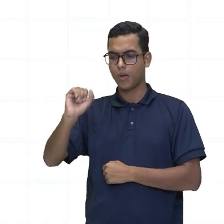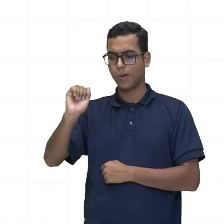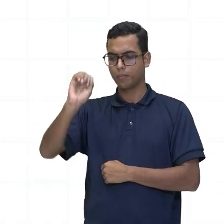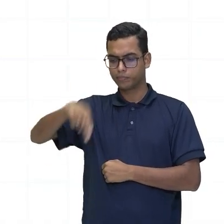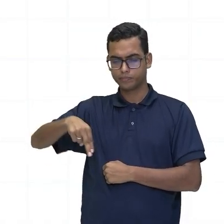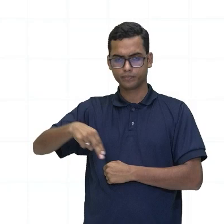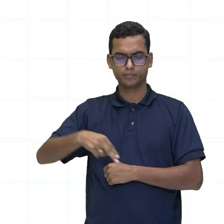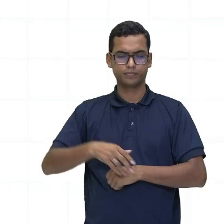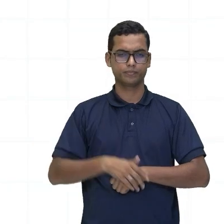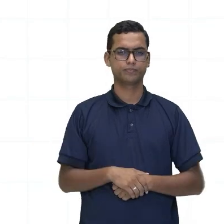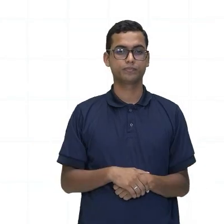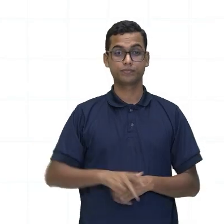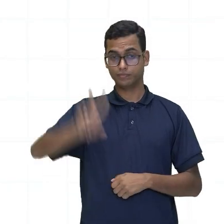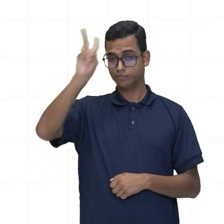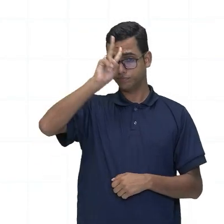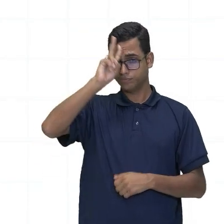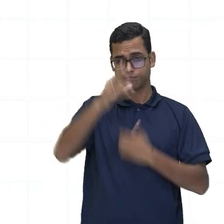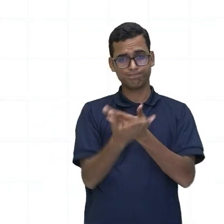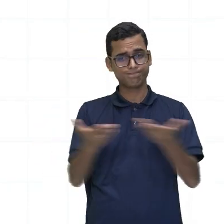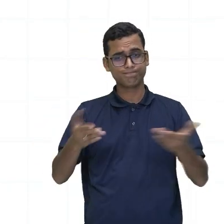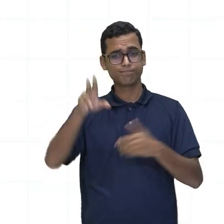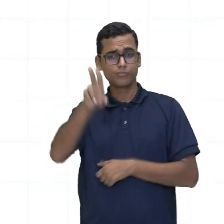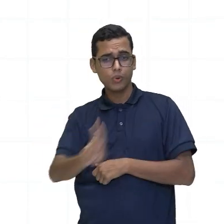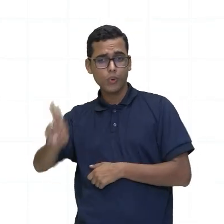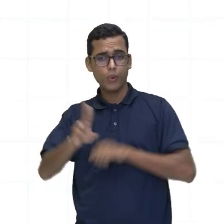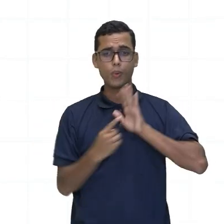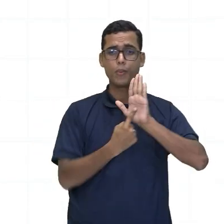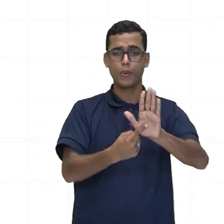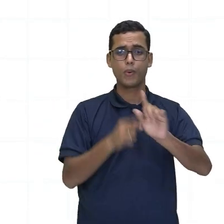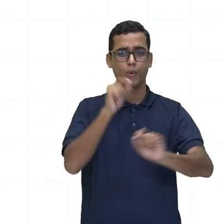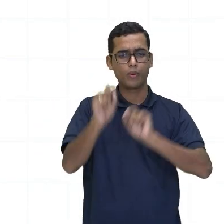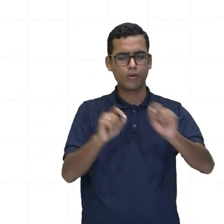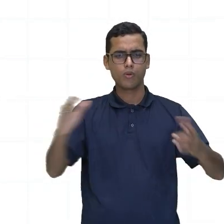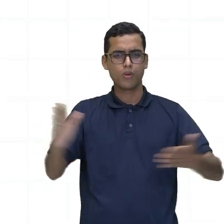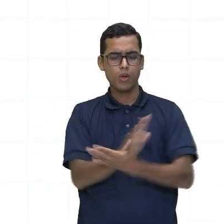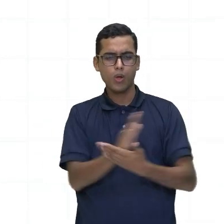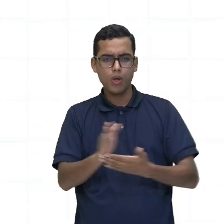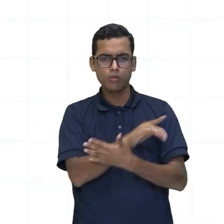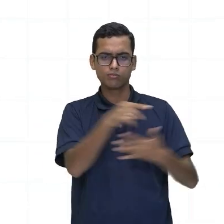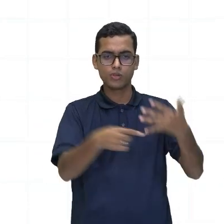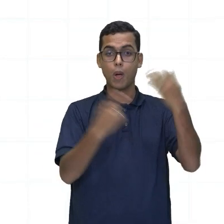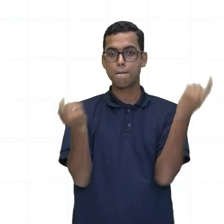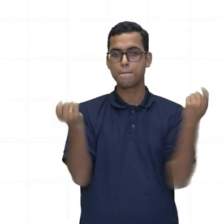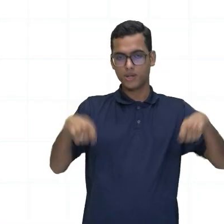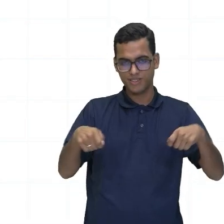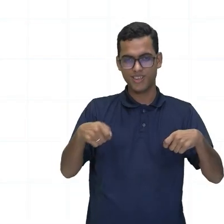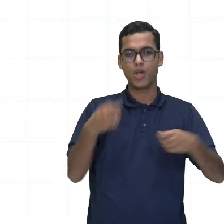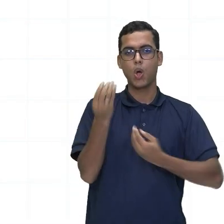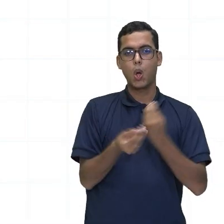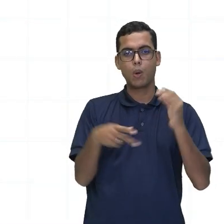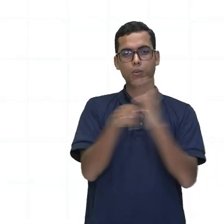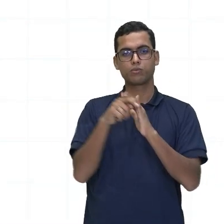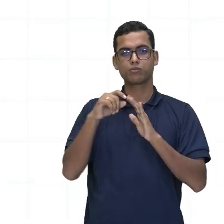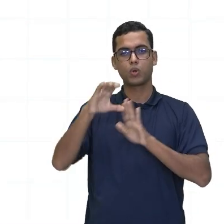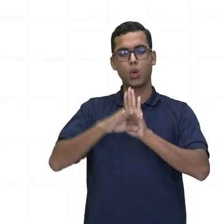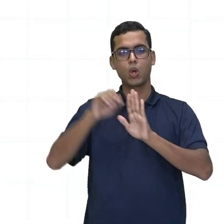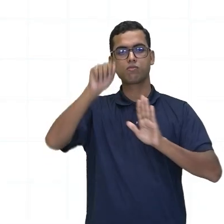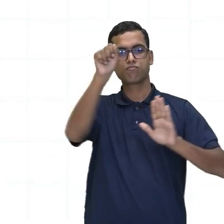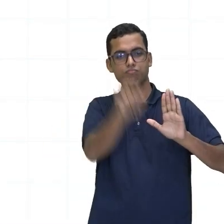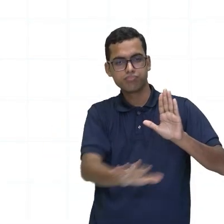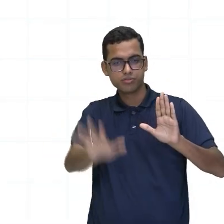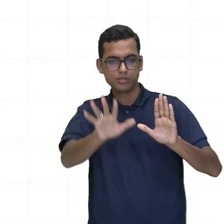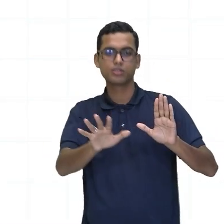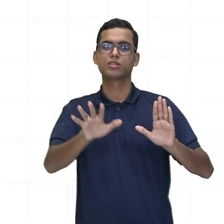geral. Lembrando que ele é usado para indicar que algo é possível em termos gerais, sem considerar